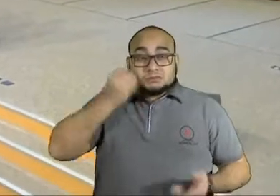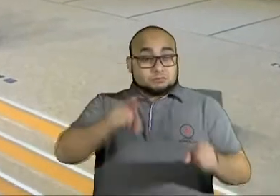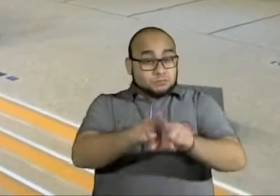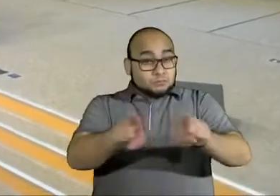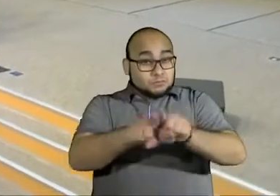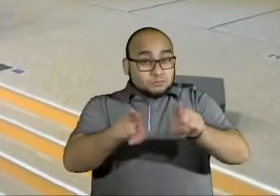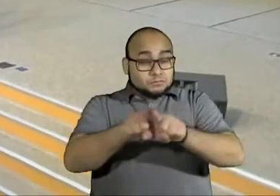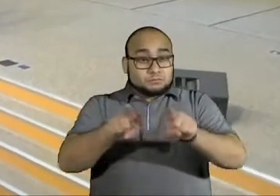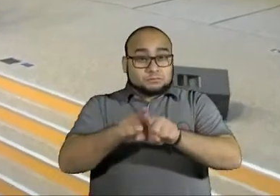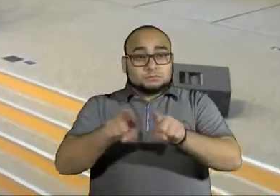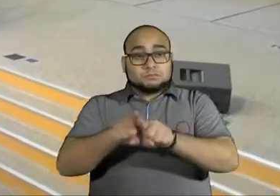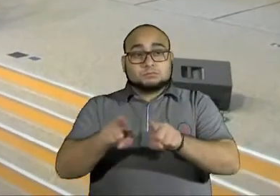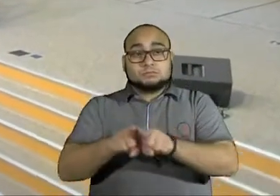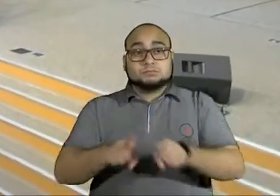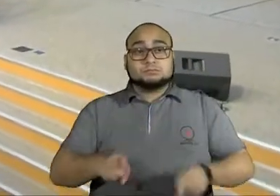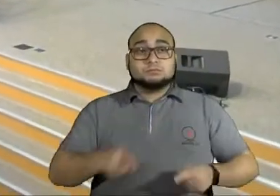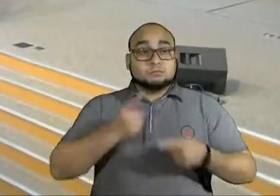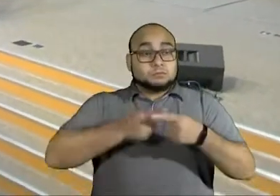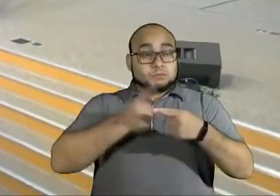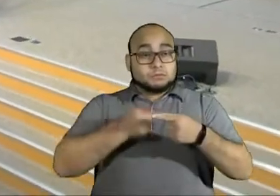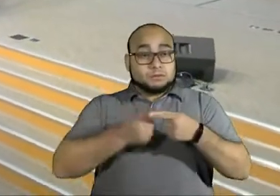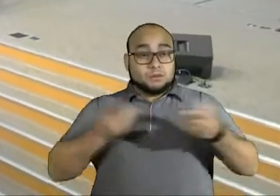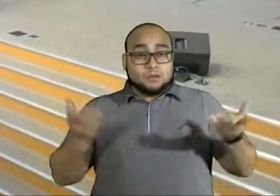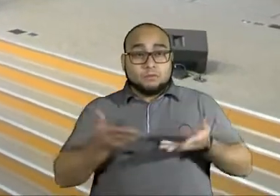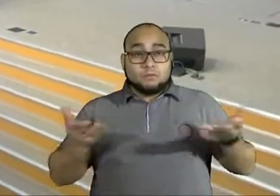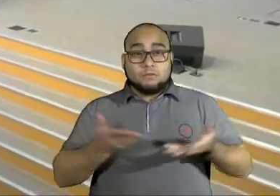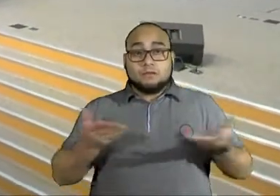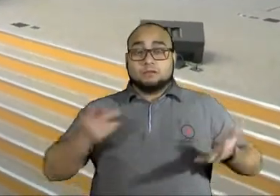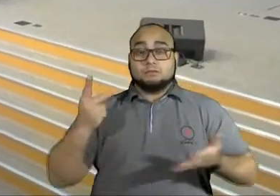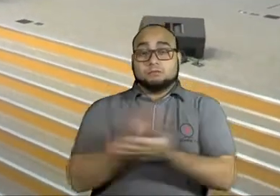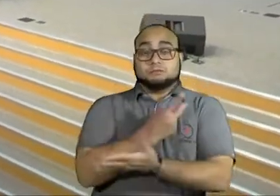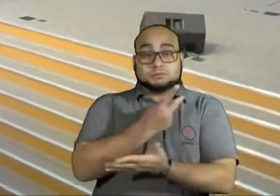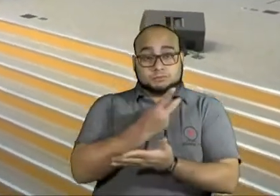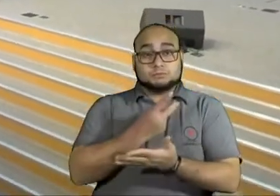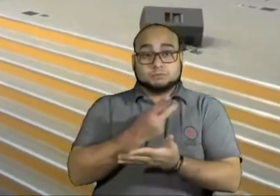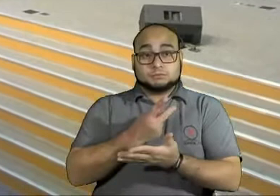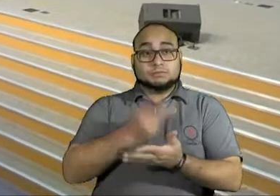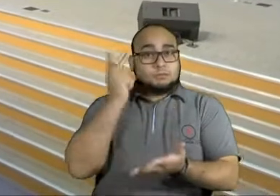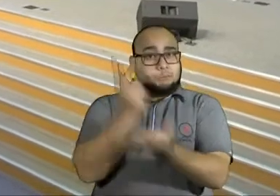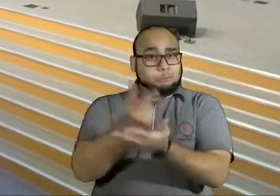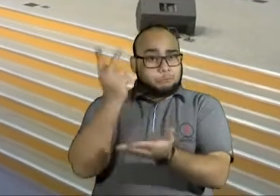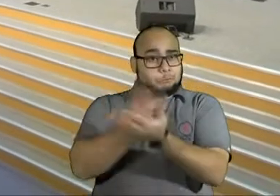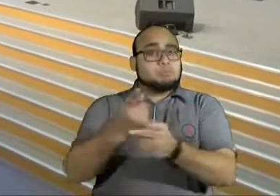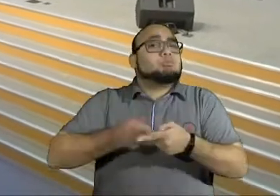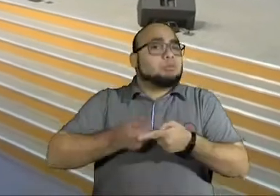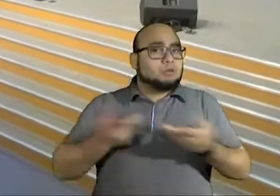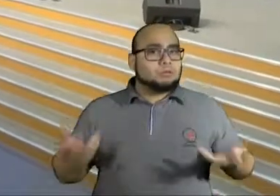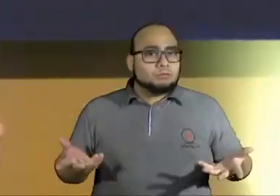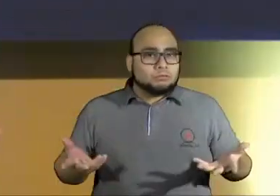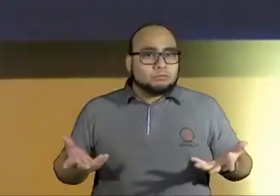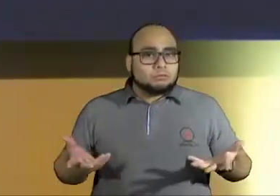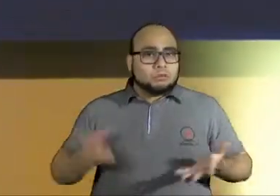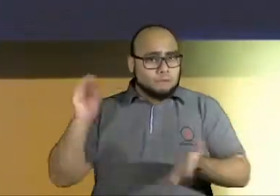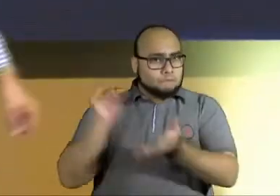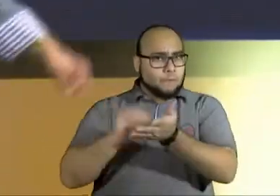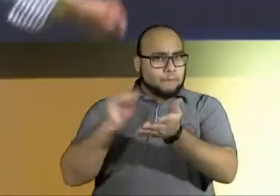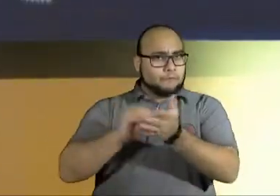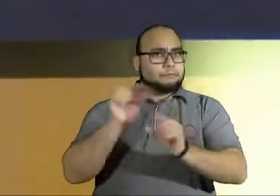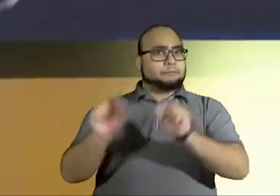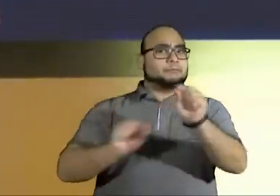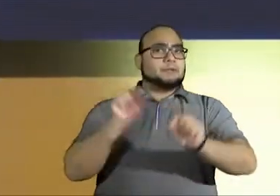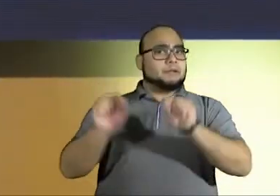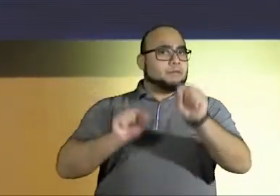E Camila, por que hoje em dia já não está acontecendo mais assim com tanta frequência? Será que está faltando fé? Não. O que